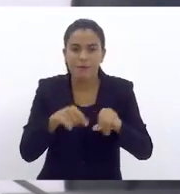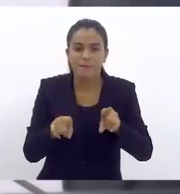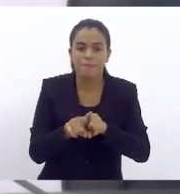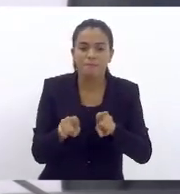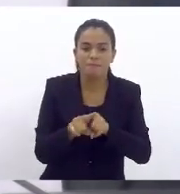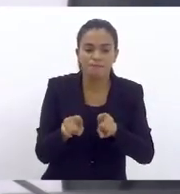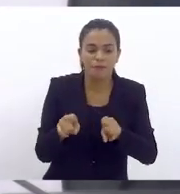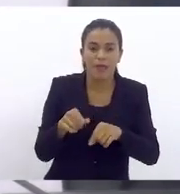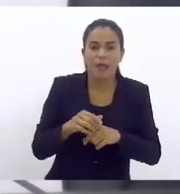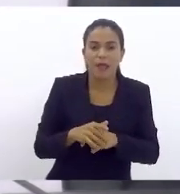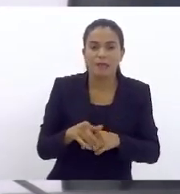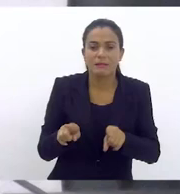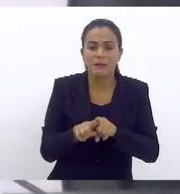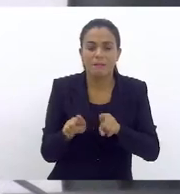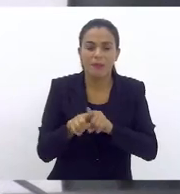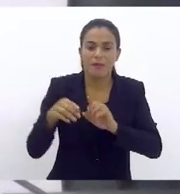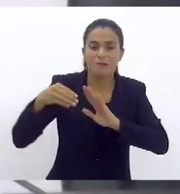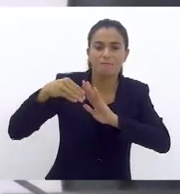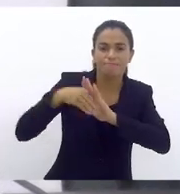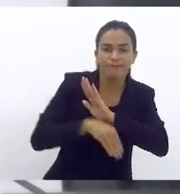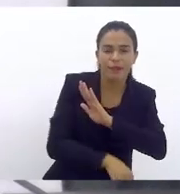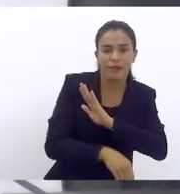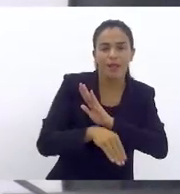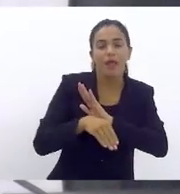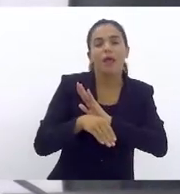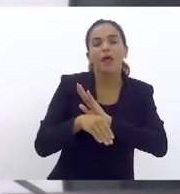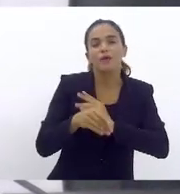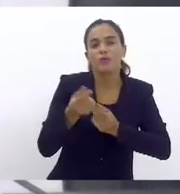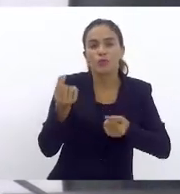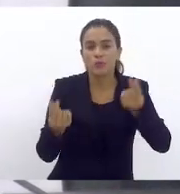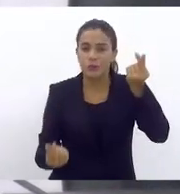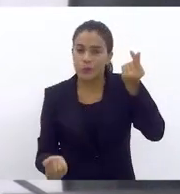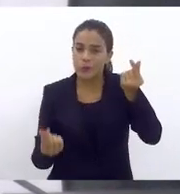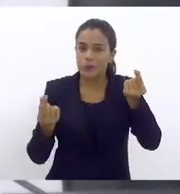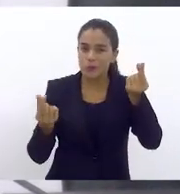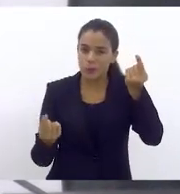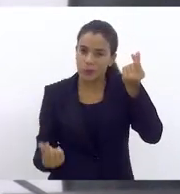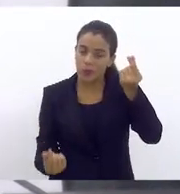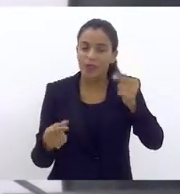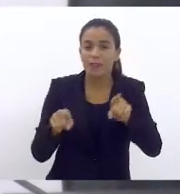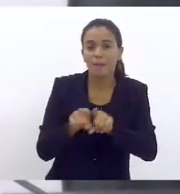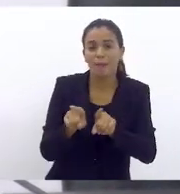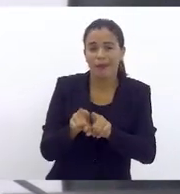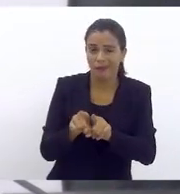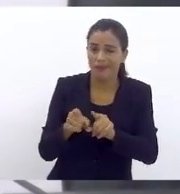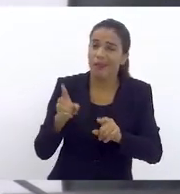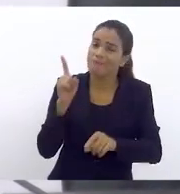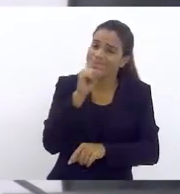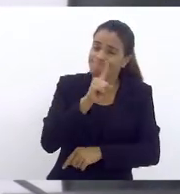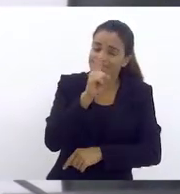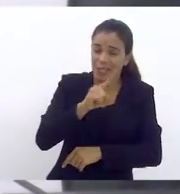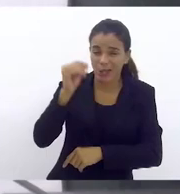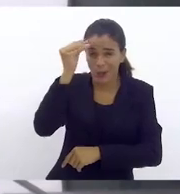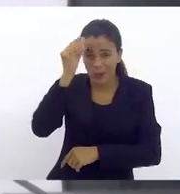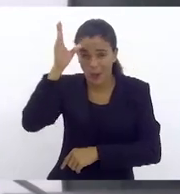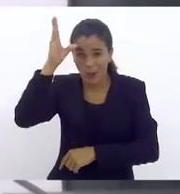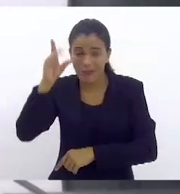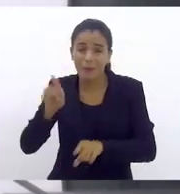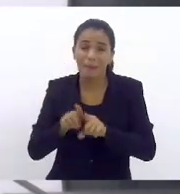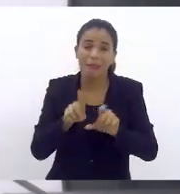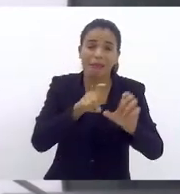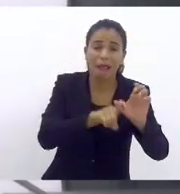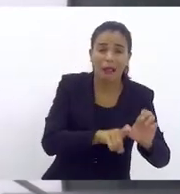de conhecimento não apenas o débito da balança setorial comercial mas também o déficit de conhecimento né e de dependência tecnológica